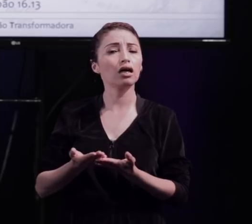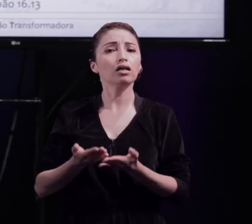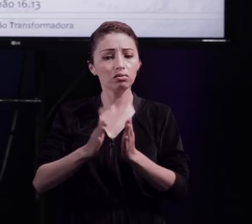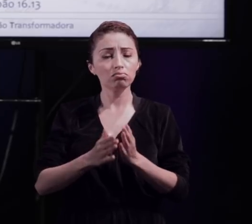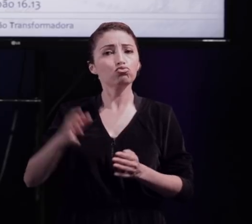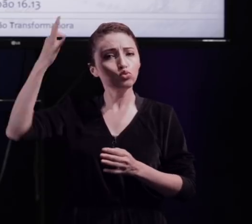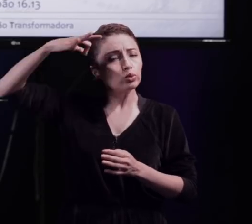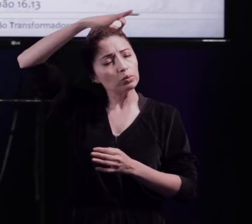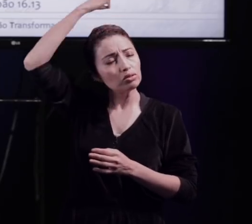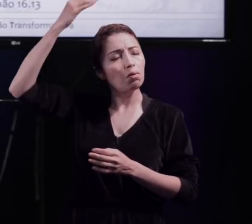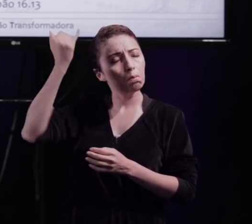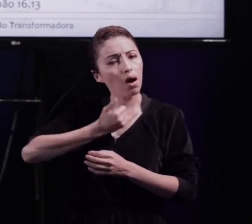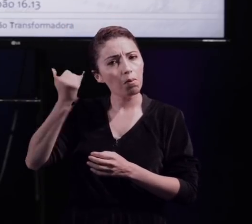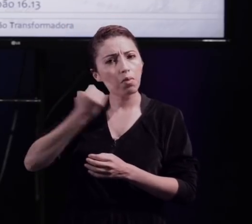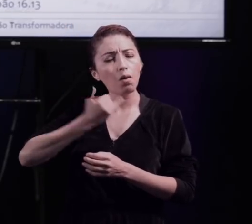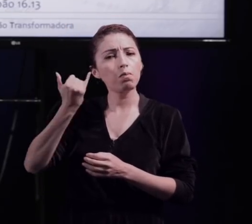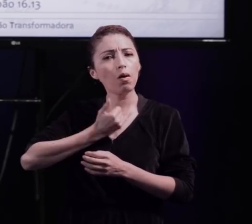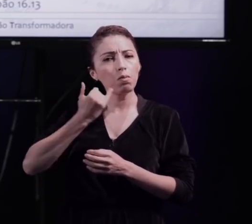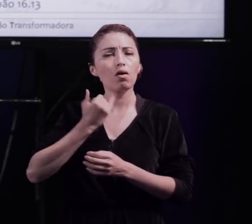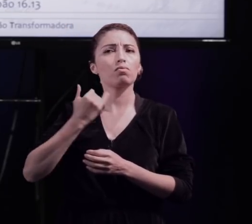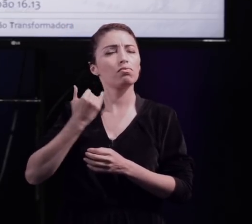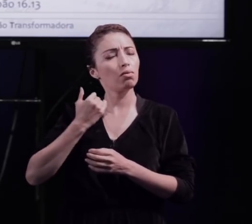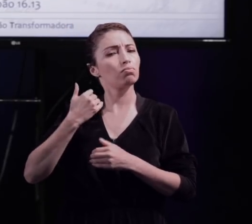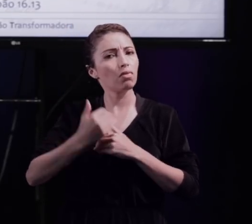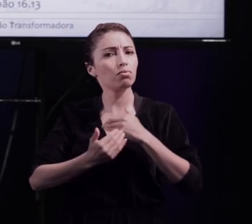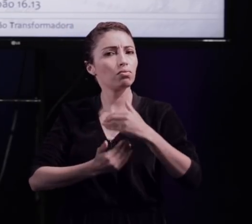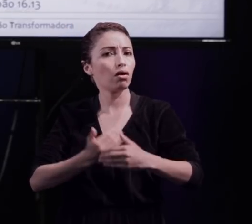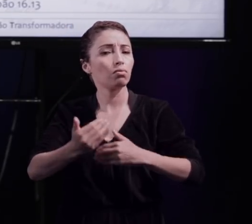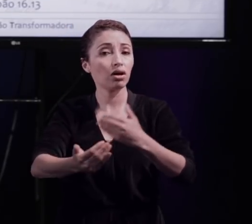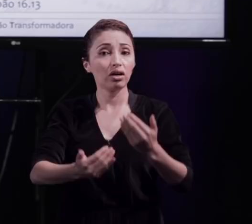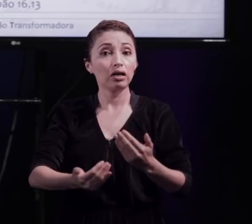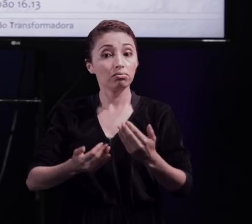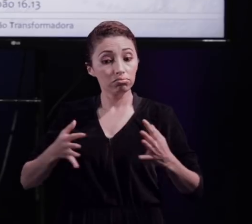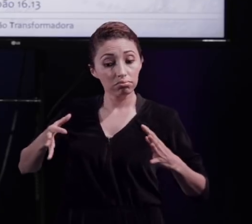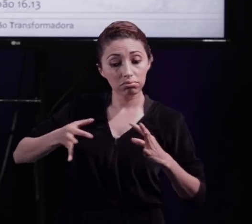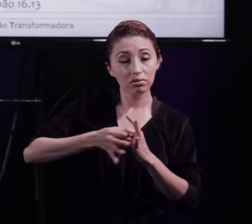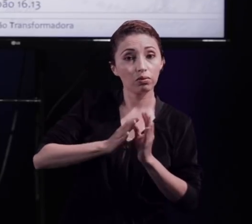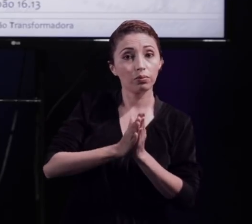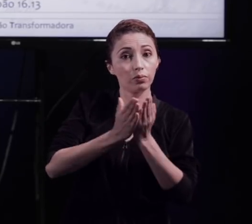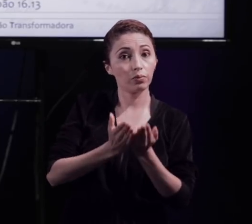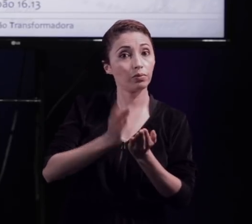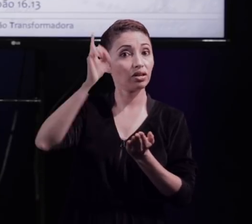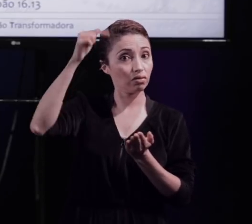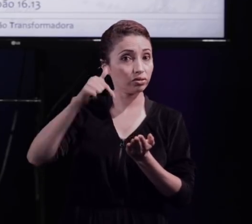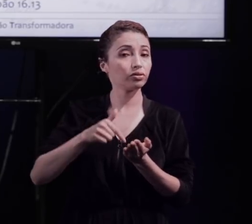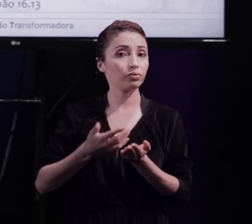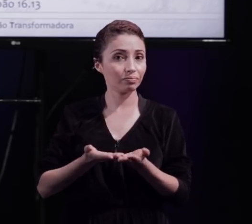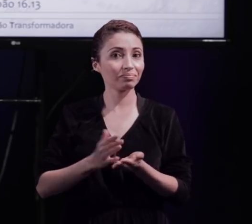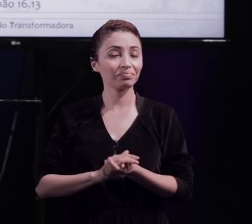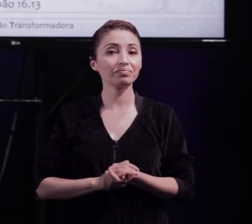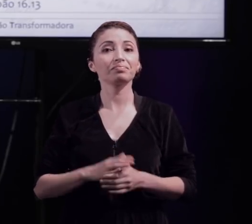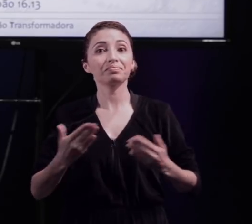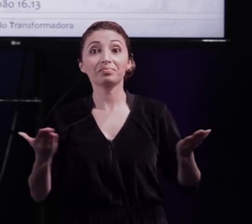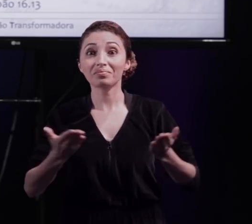a palavra da profecia que é dita pelo Espírito, alicerçada neste livro, na palavra de